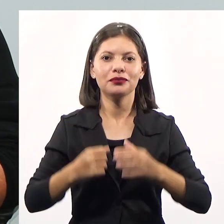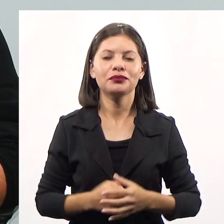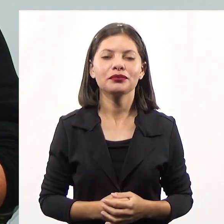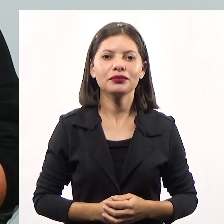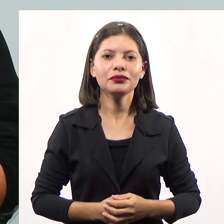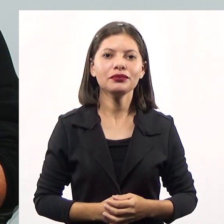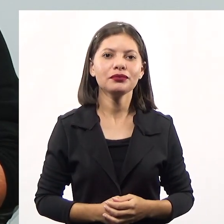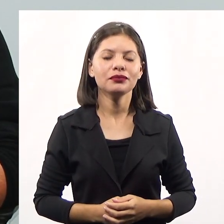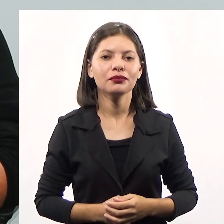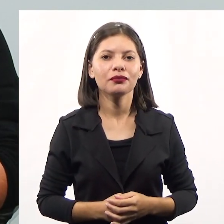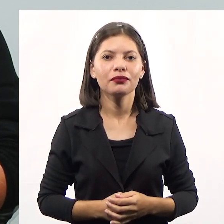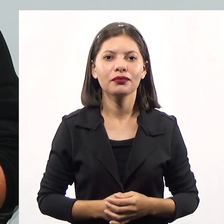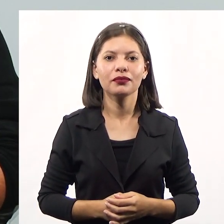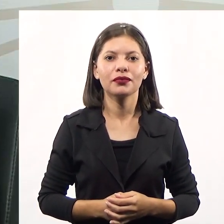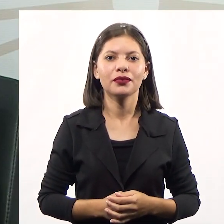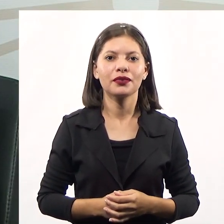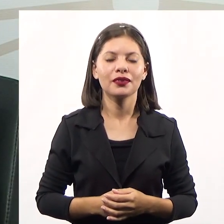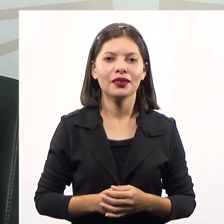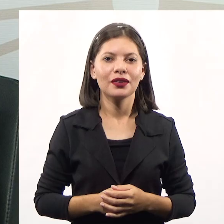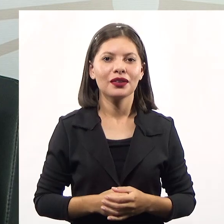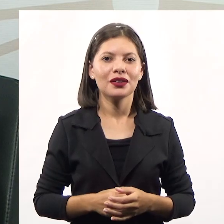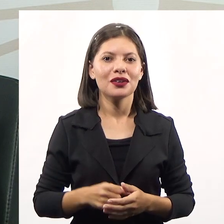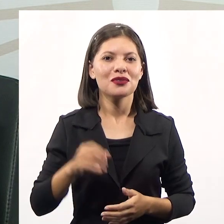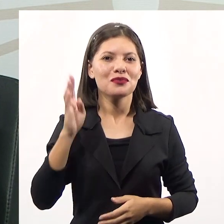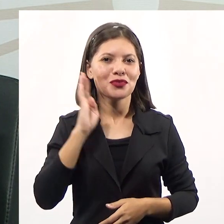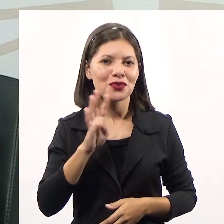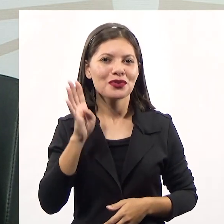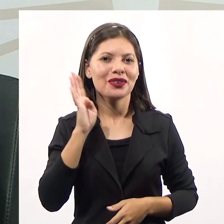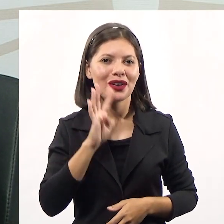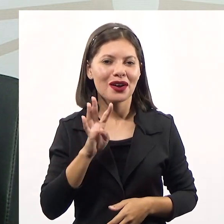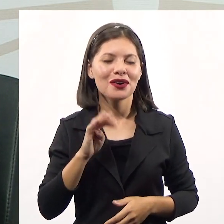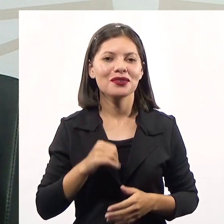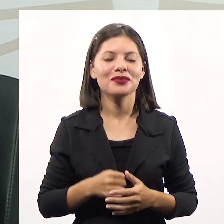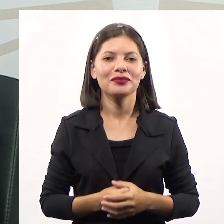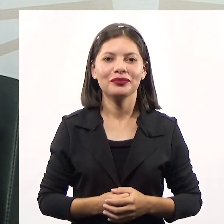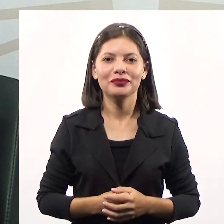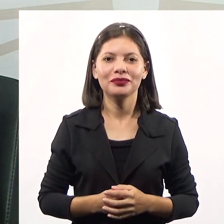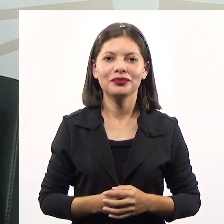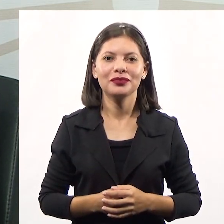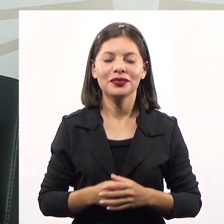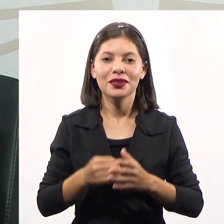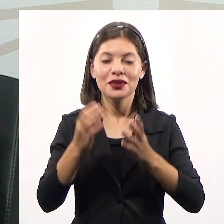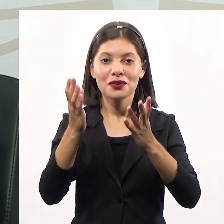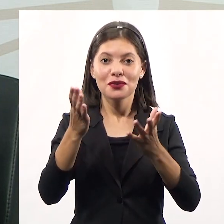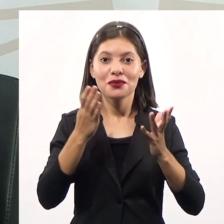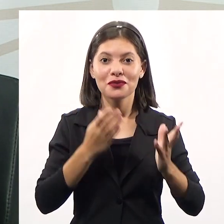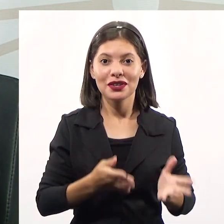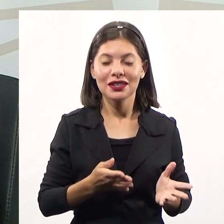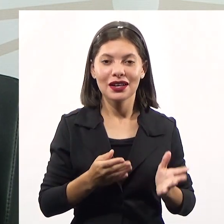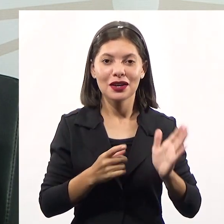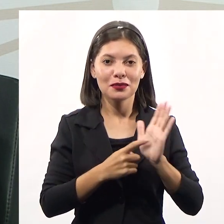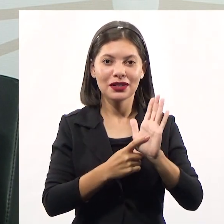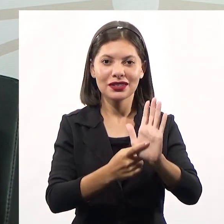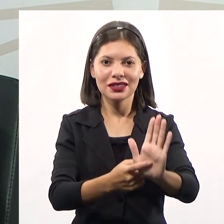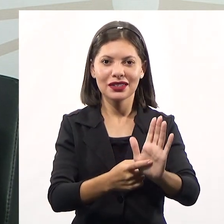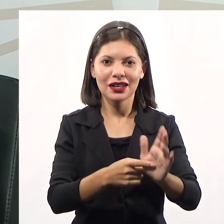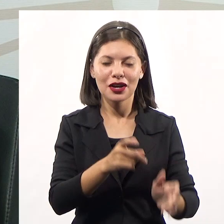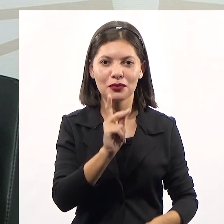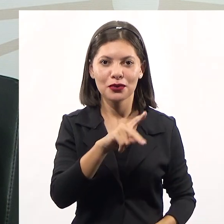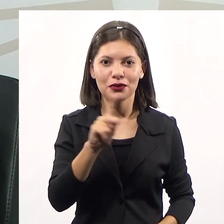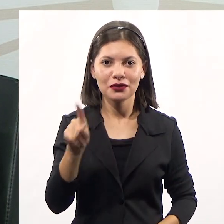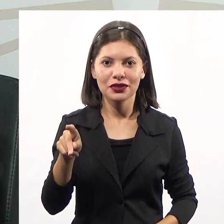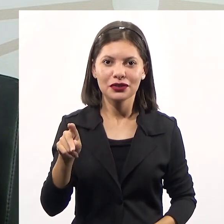isso nesse projeto. Muito legal, professora. E vamos convidar também para se apresentar